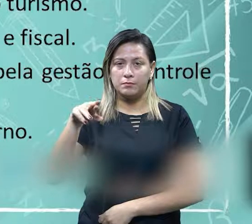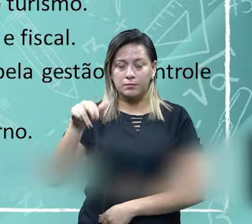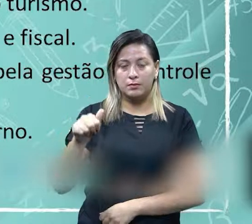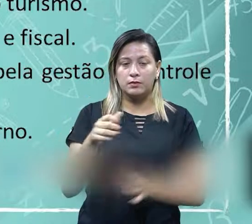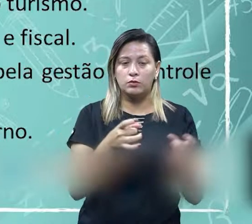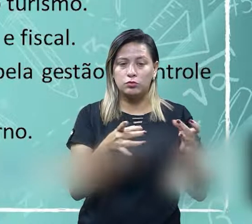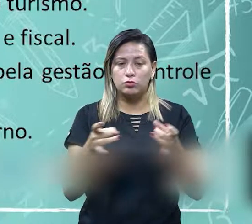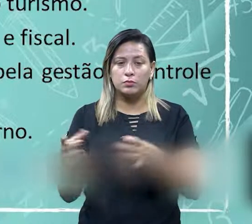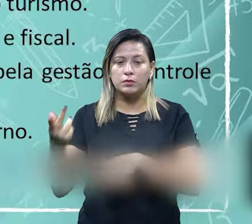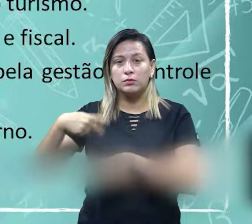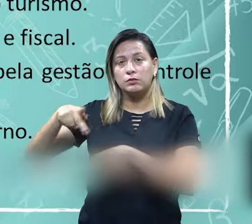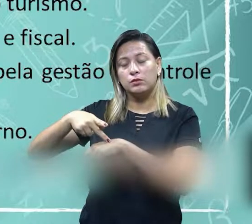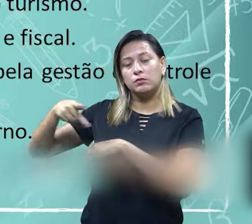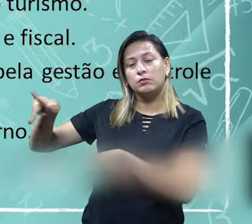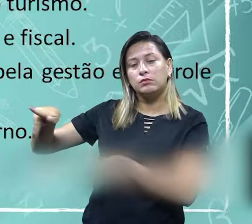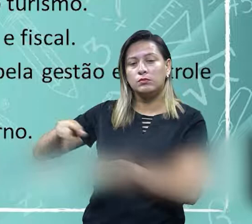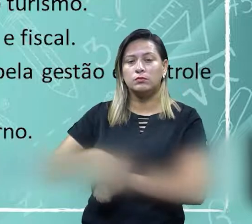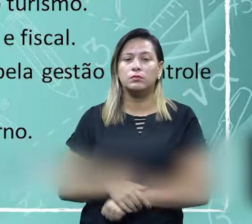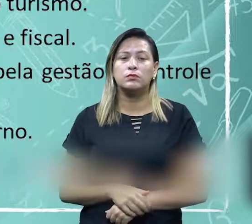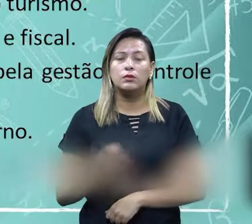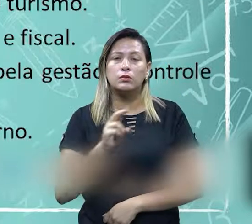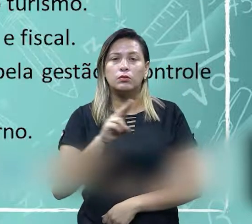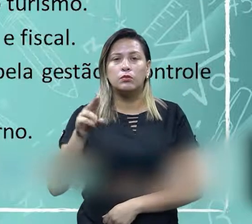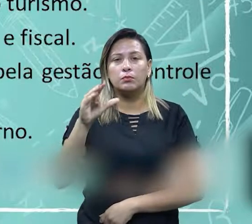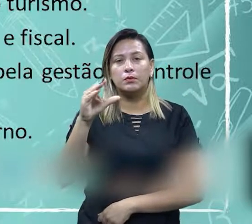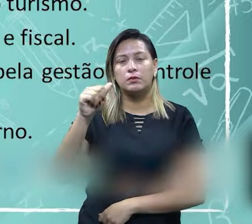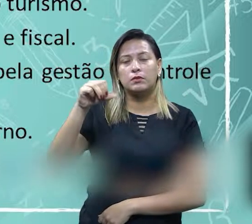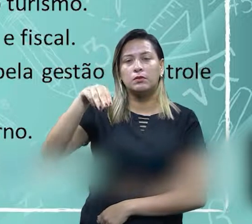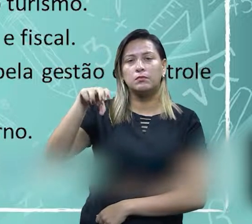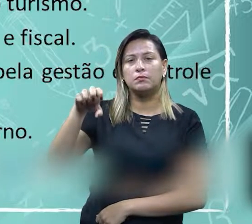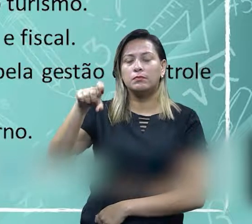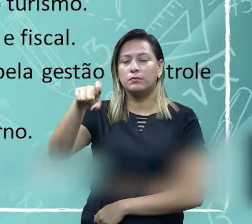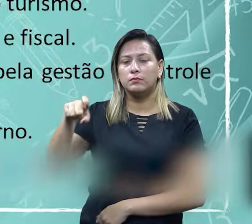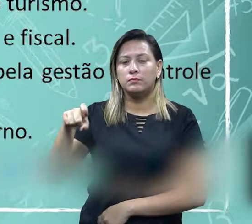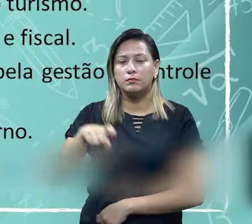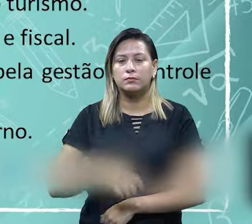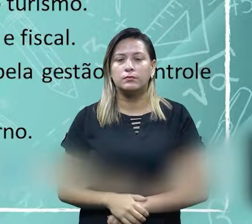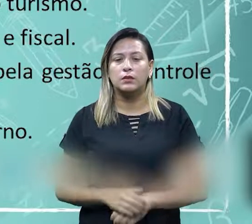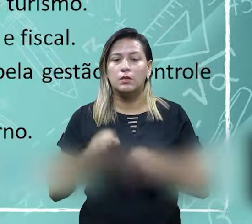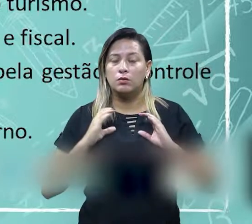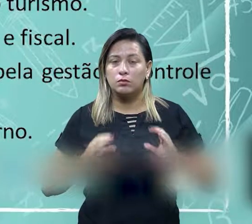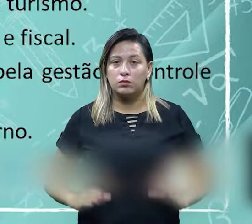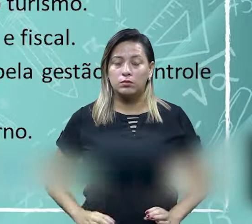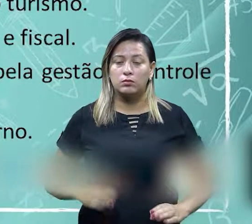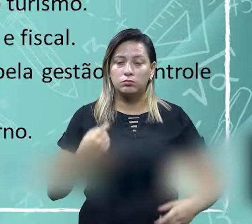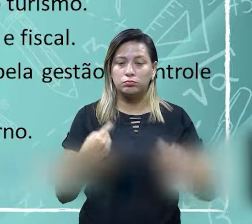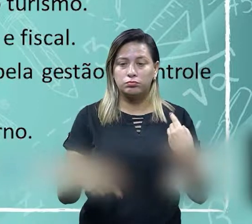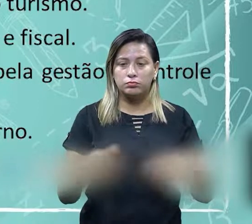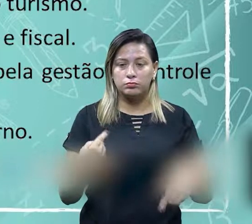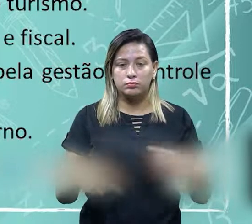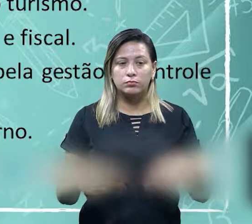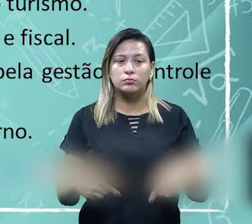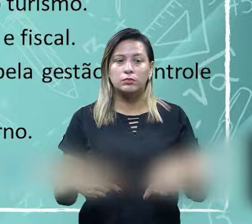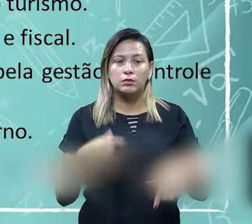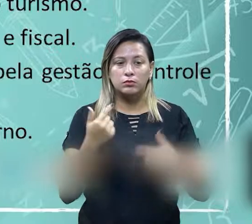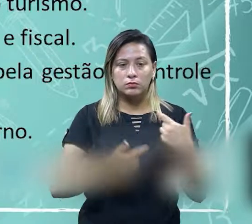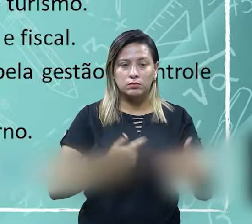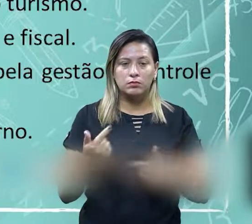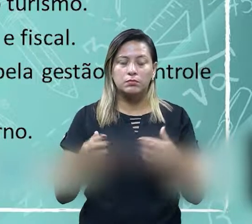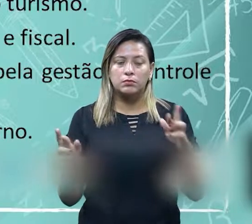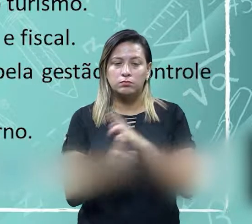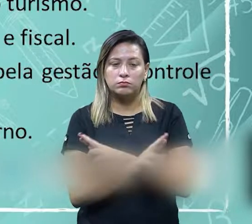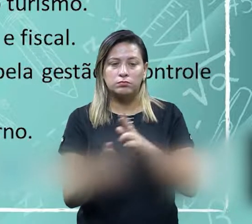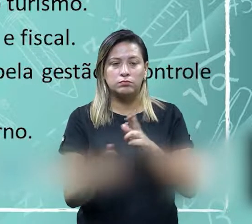é a Câmara de Comércio Exterior? Que chamamos de CAMEX, tá bom? É a coordenação de políticas e atividades relativas